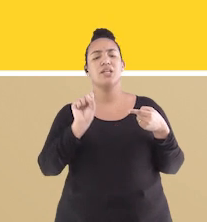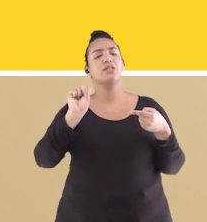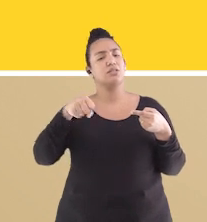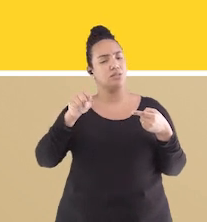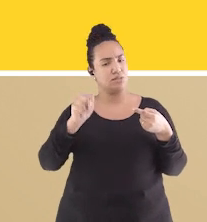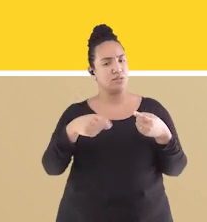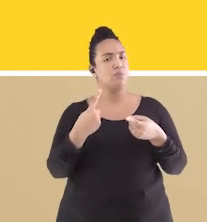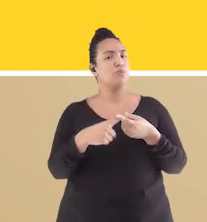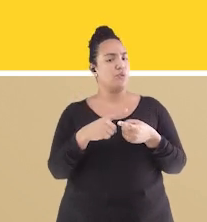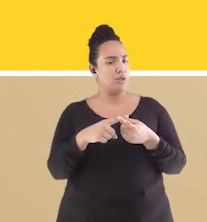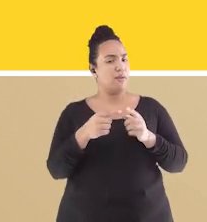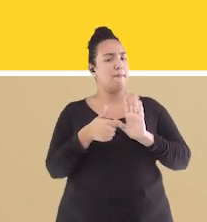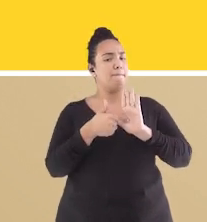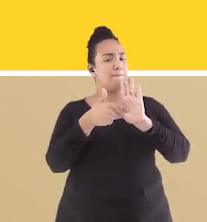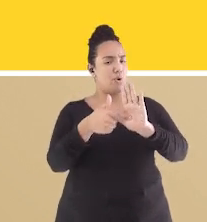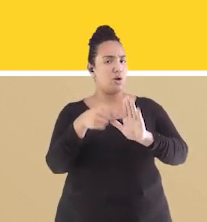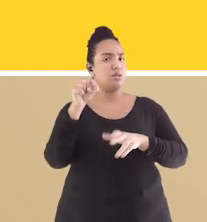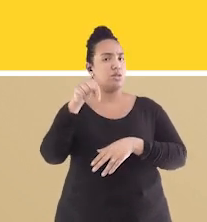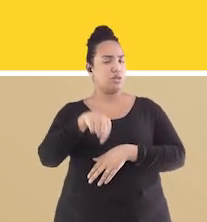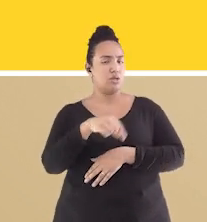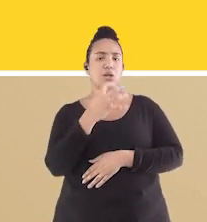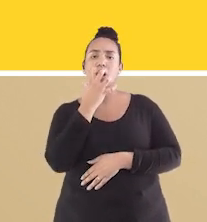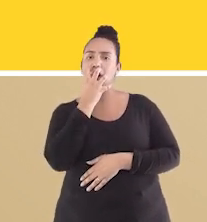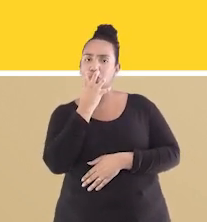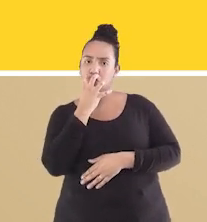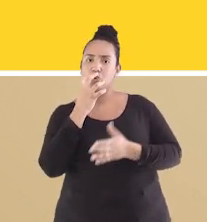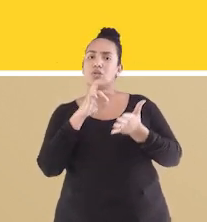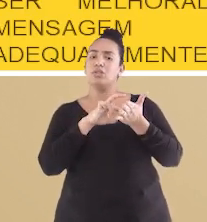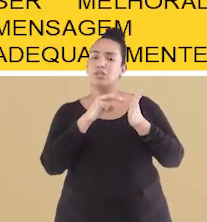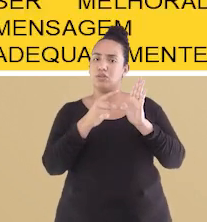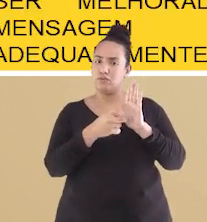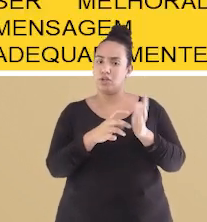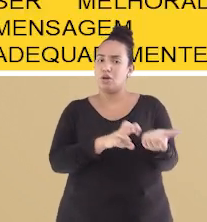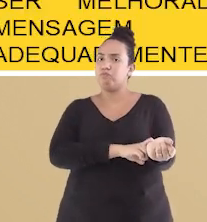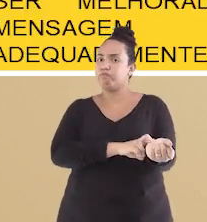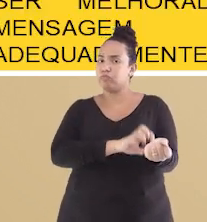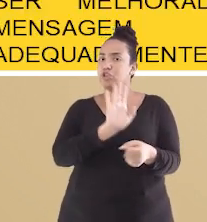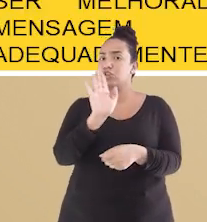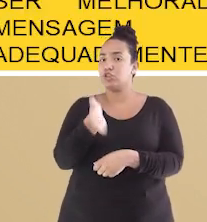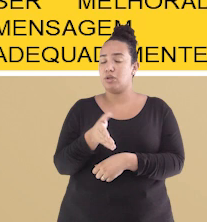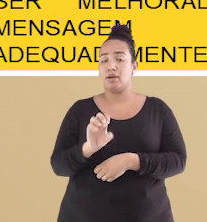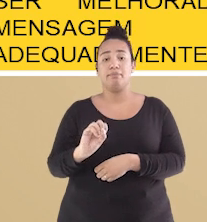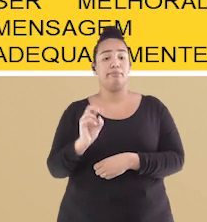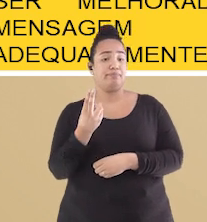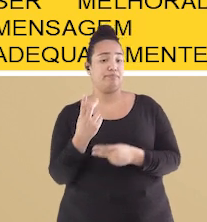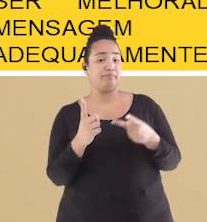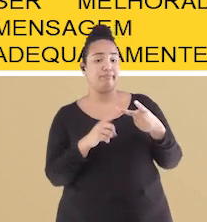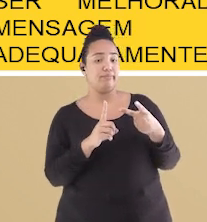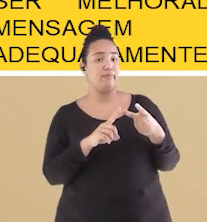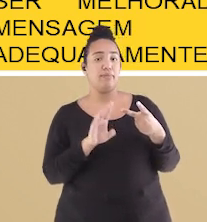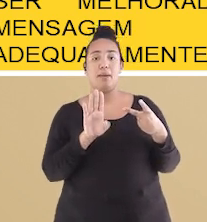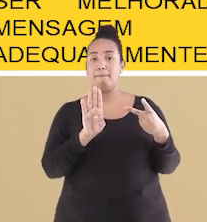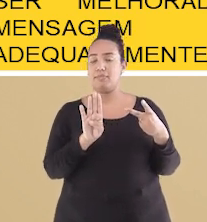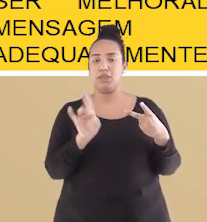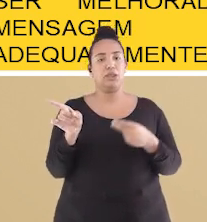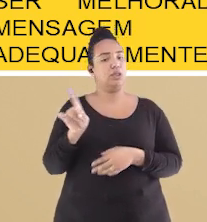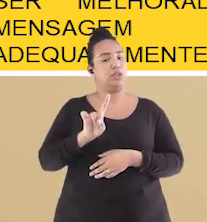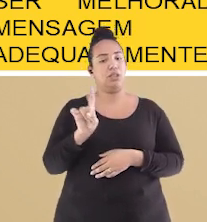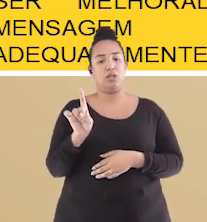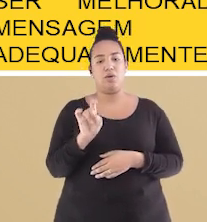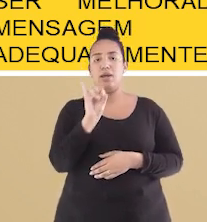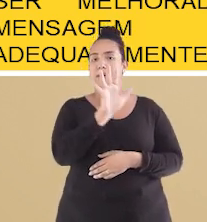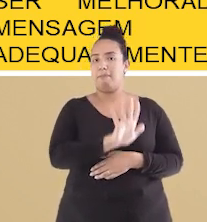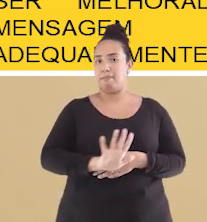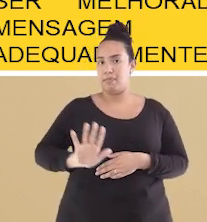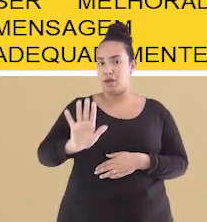Sim, pois ao dizer que tem cachorro já indica que ele é bravo. Ou letra B. Não, as palavras e a imagem